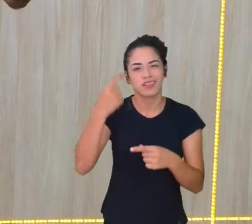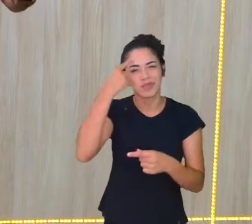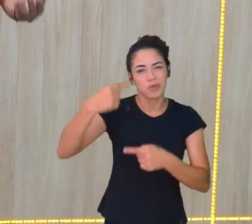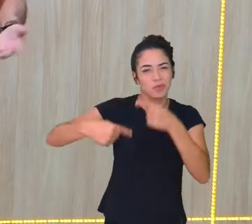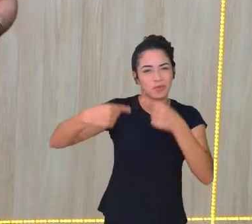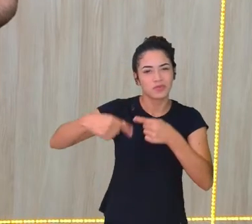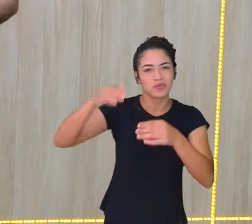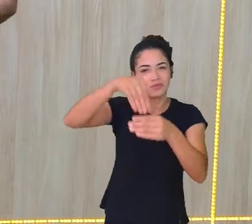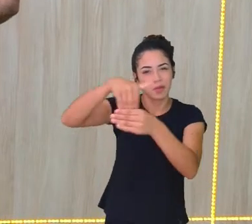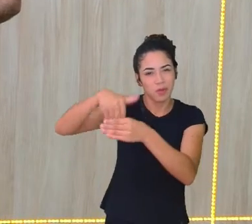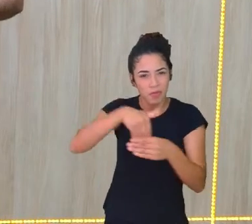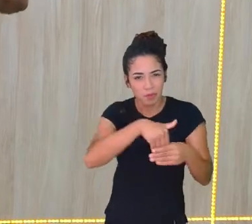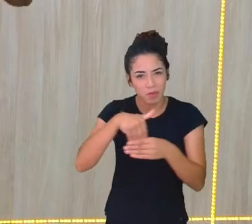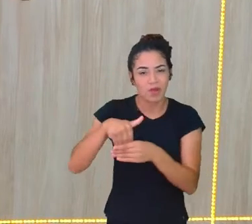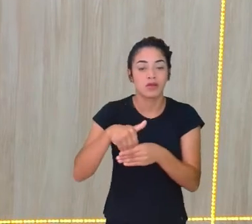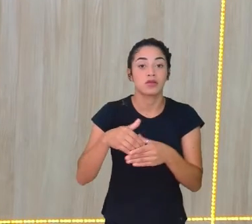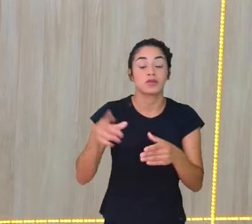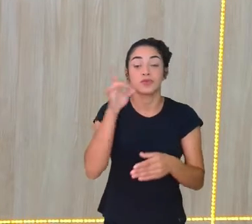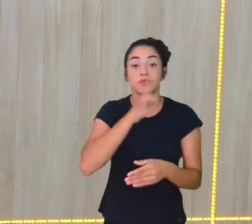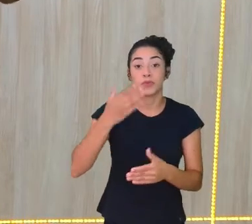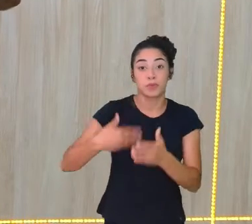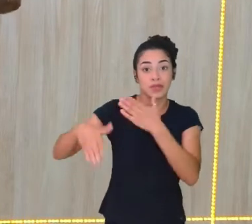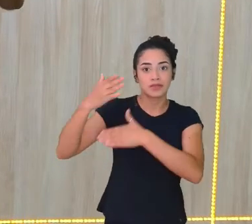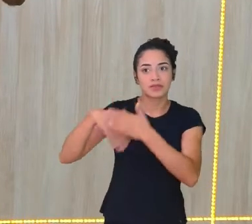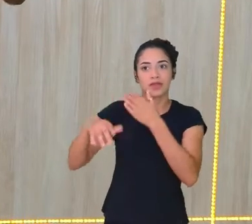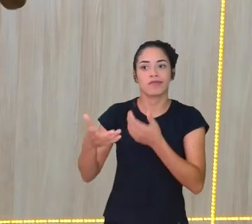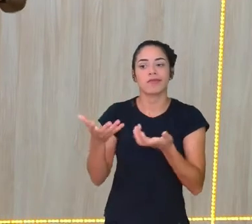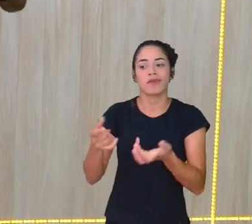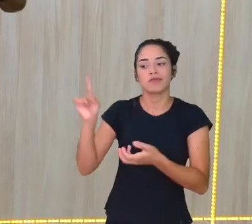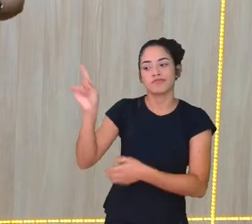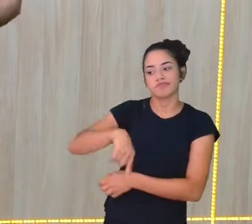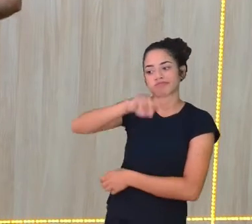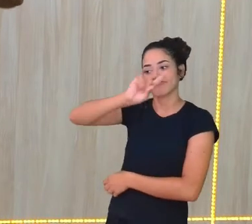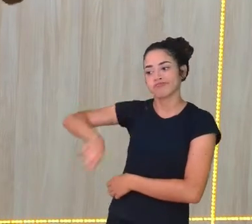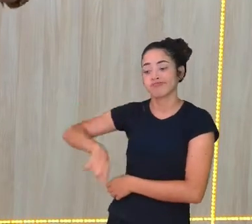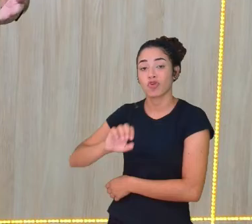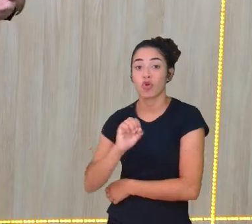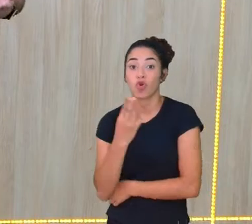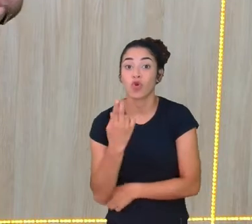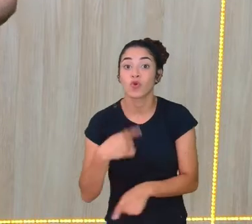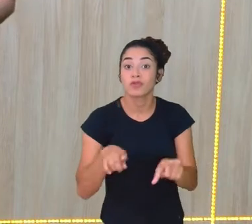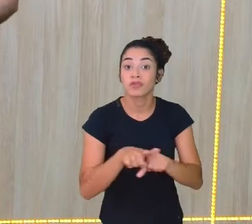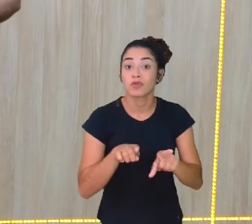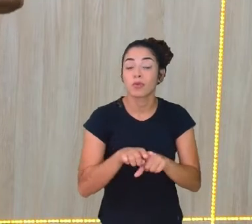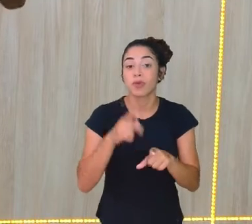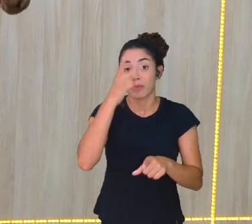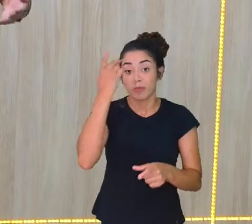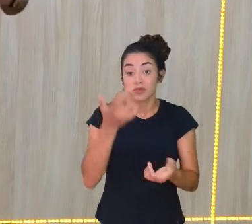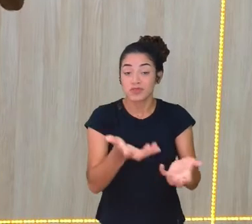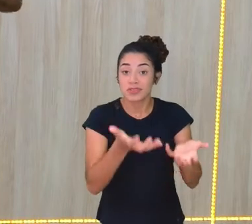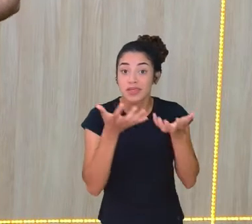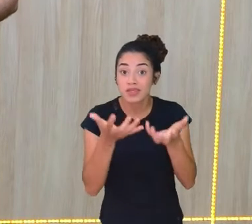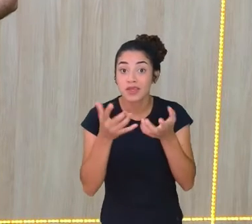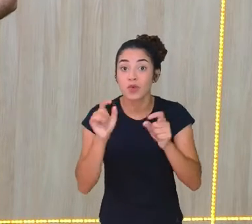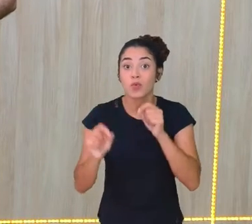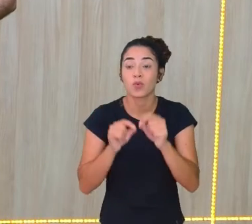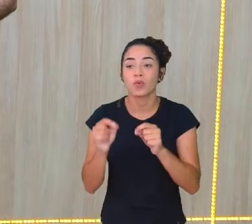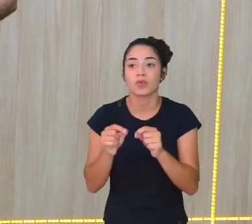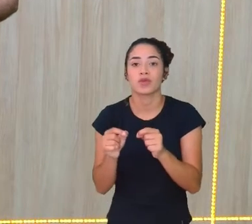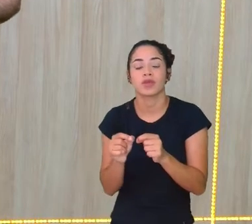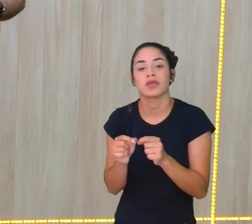seja ou anulada, né, ou que, por incrível que pareça, existe gente na rua pedindo por